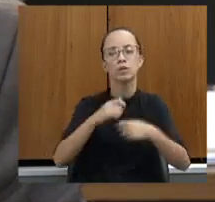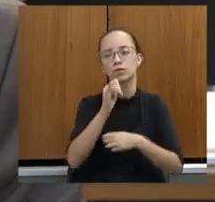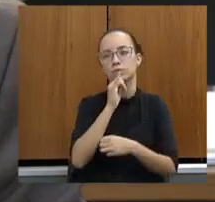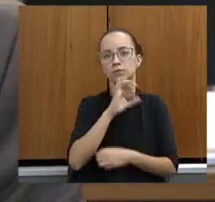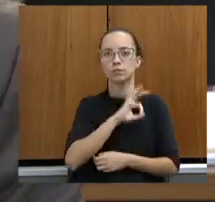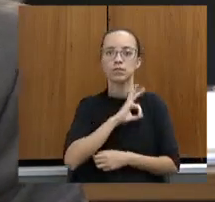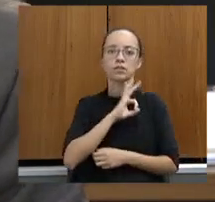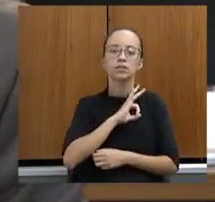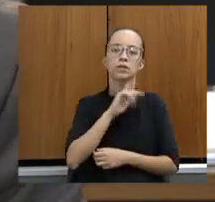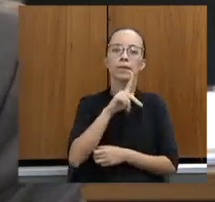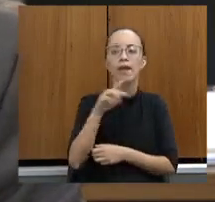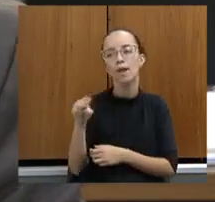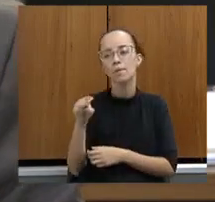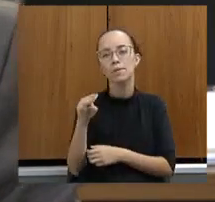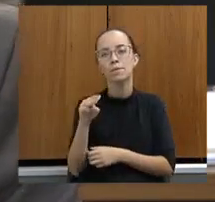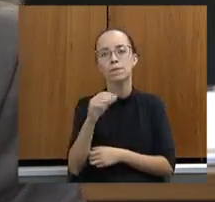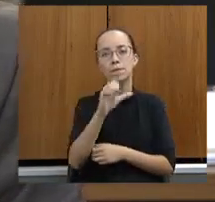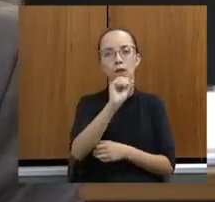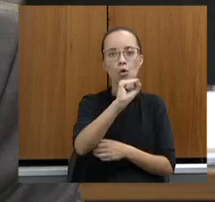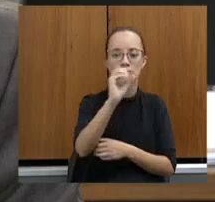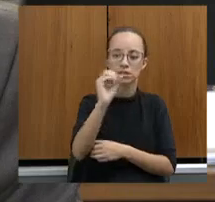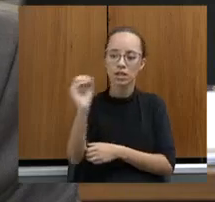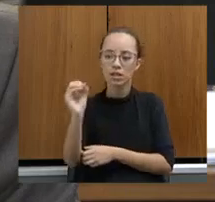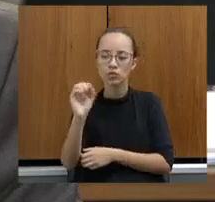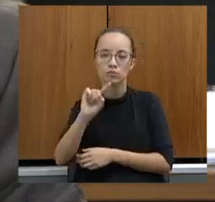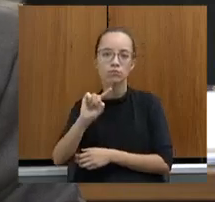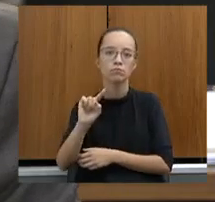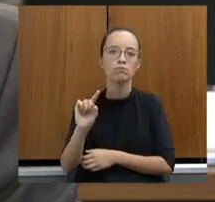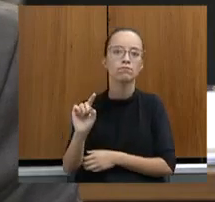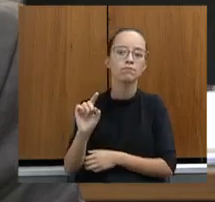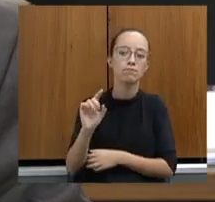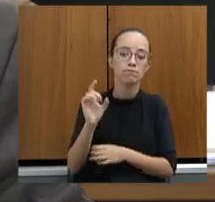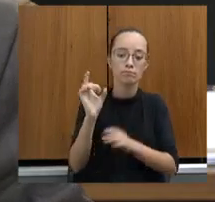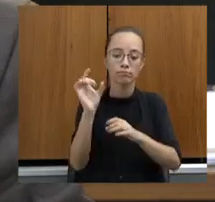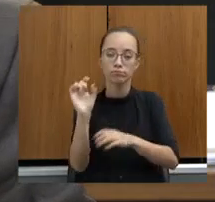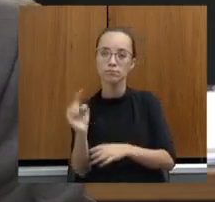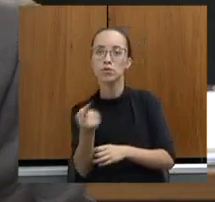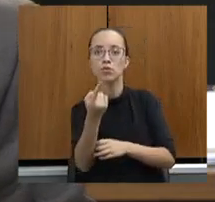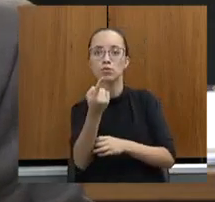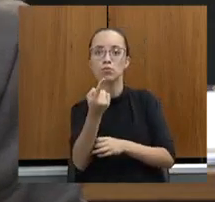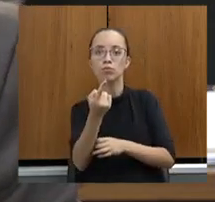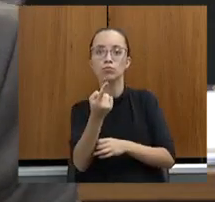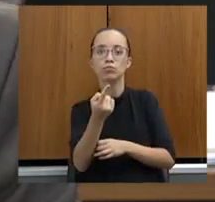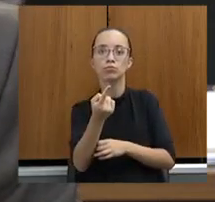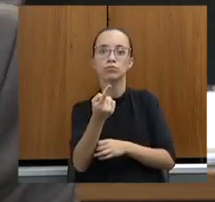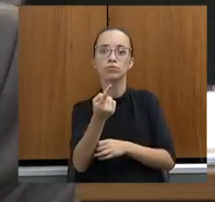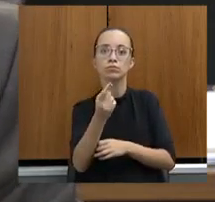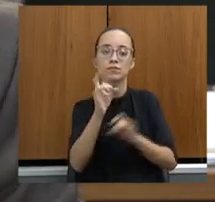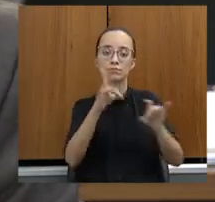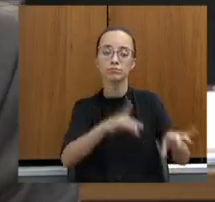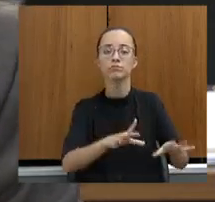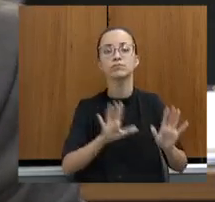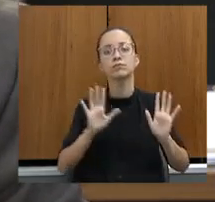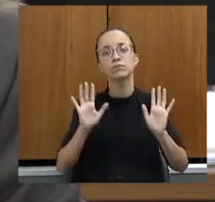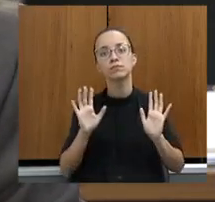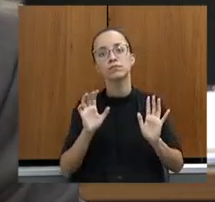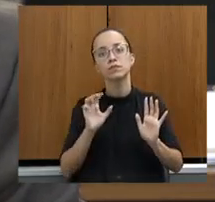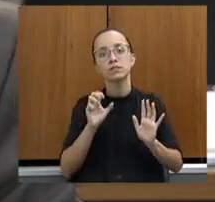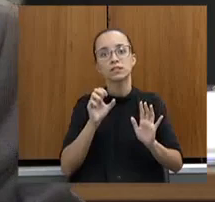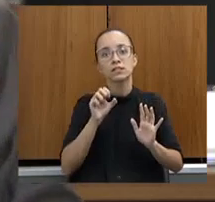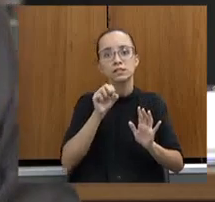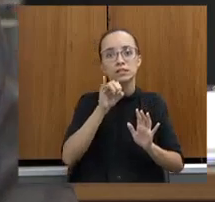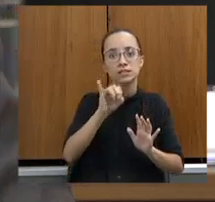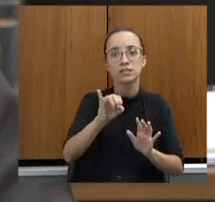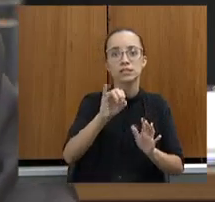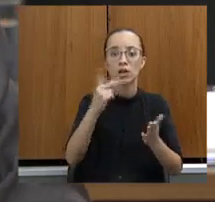Polícia Militar exemplo 800 900 mil a invasão já teria essa Invasão com as